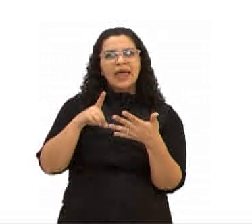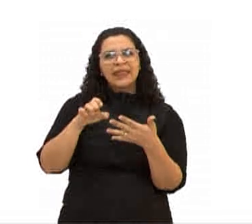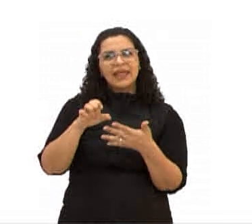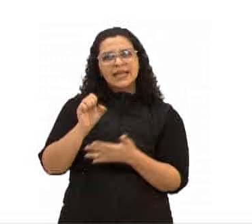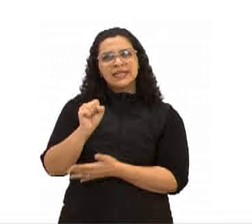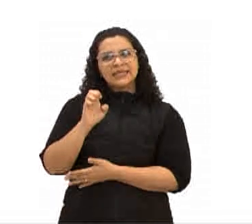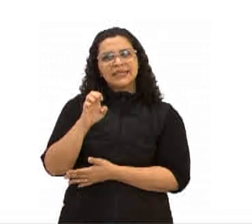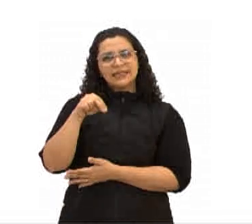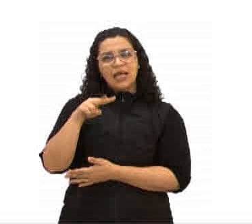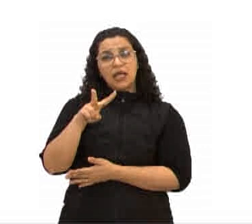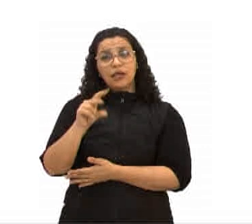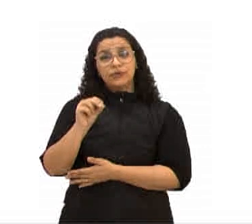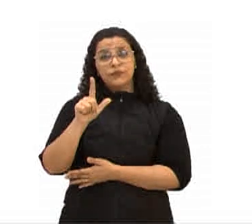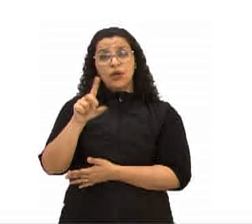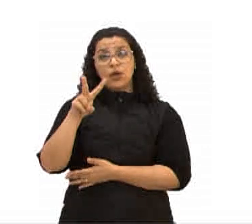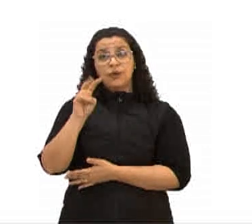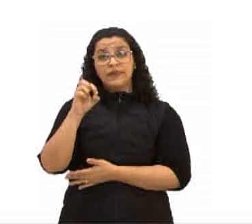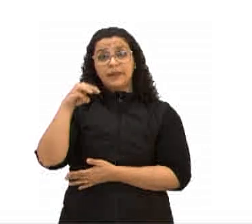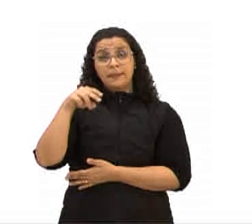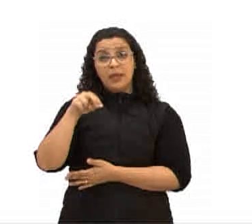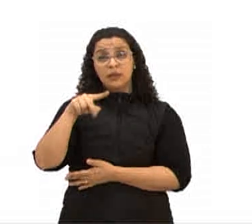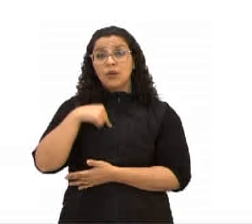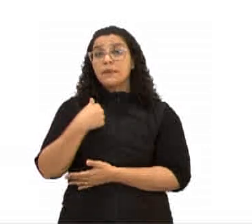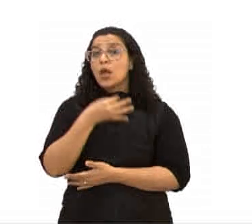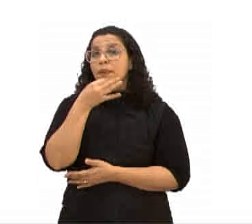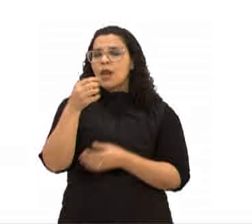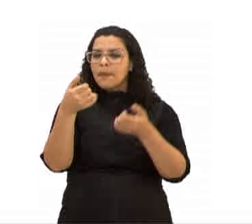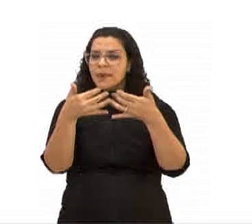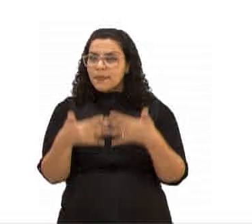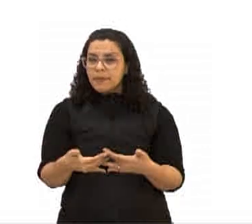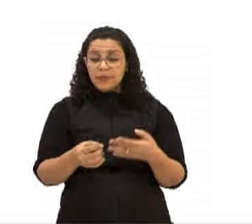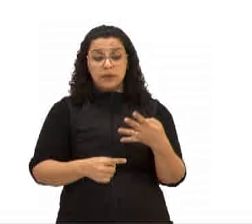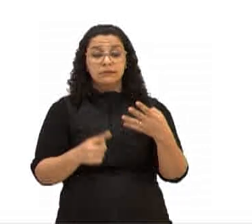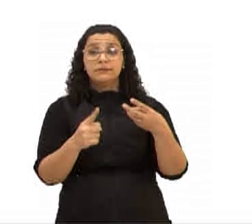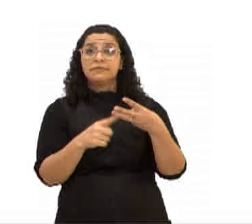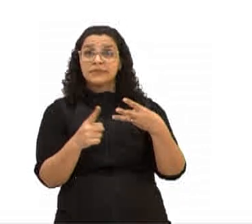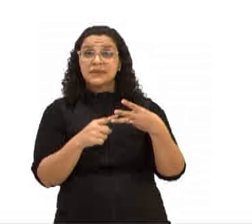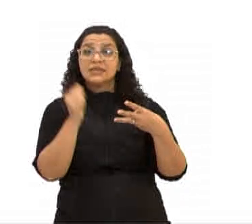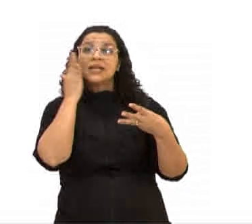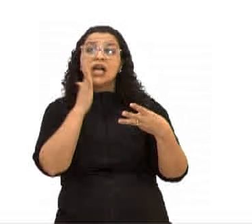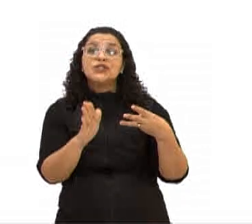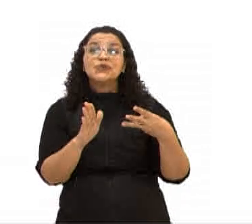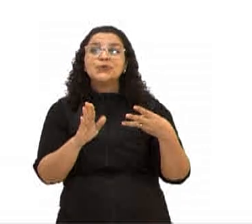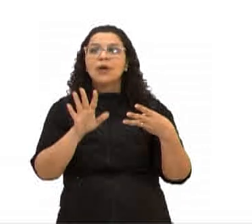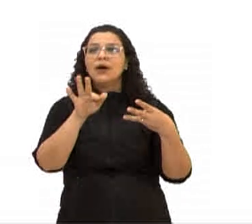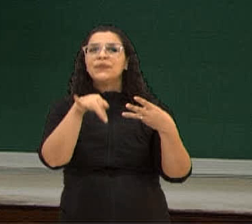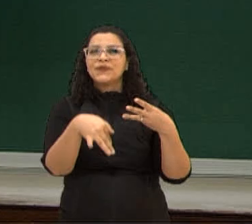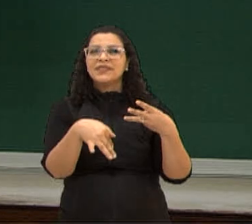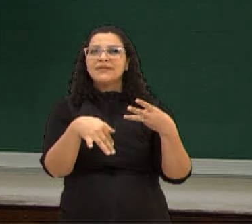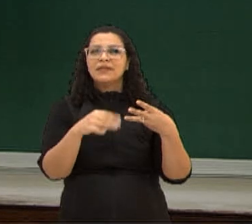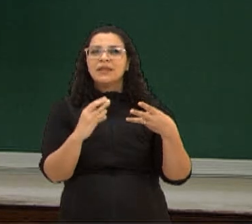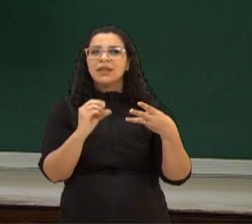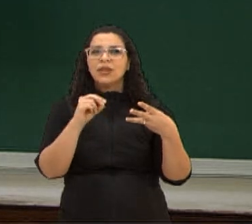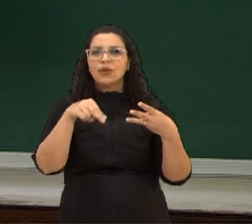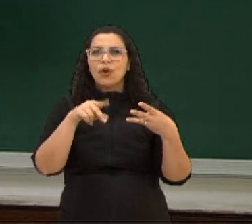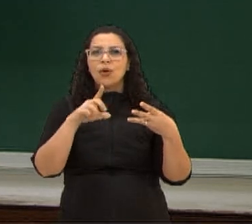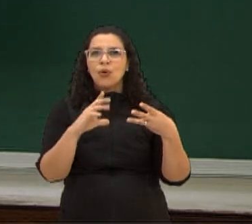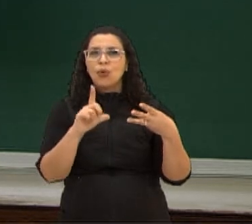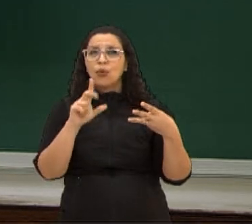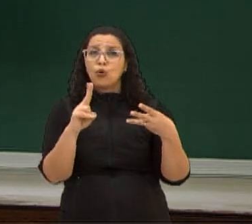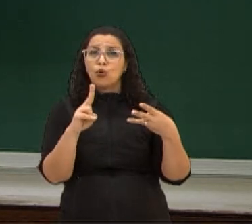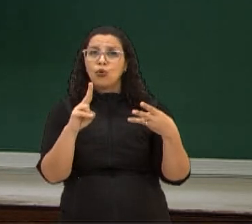os argumentos eu vou colocar dentro do desenvolvimento? E por último, em azul, eu tenho o quê? A